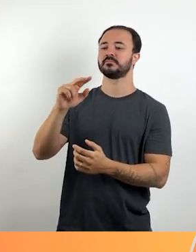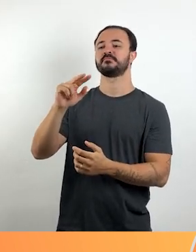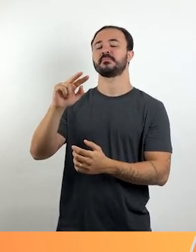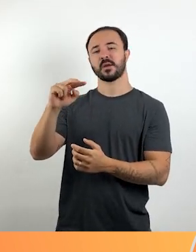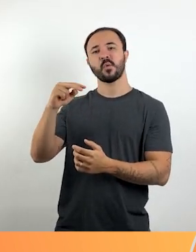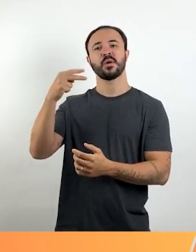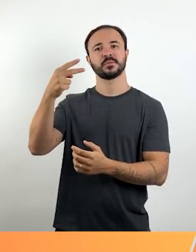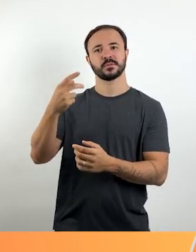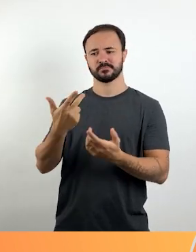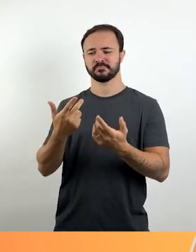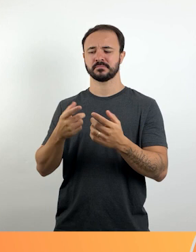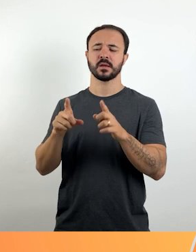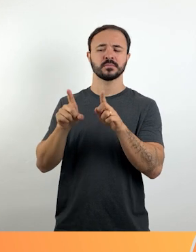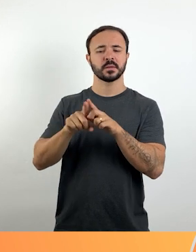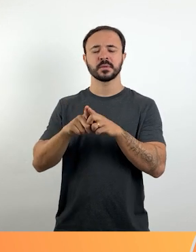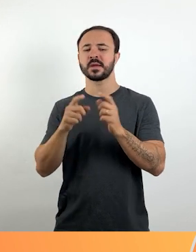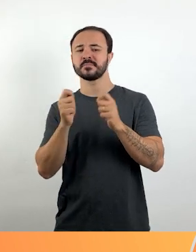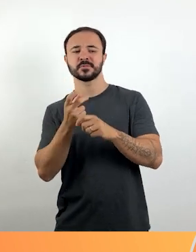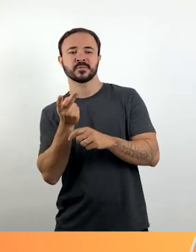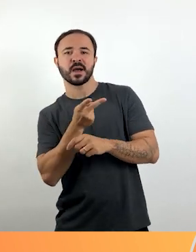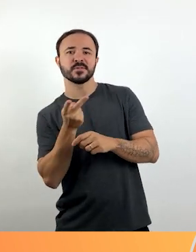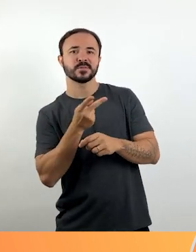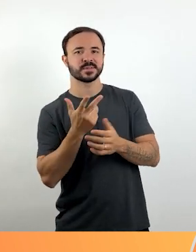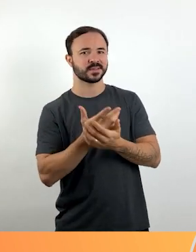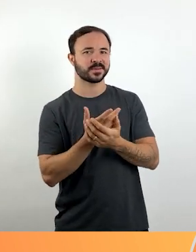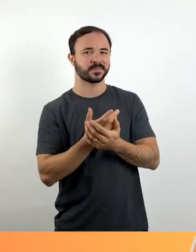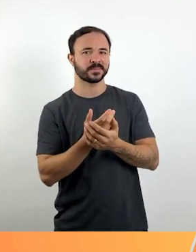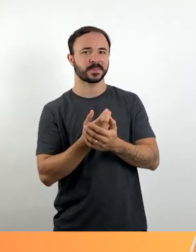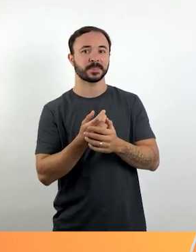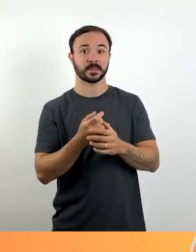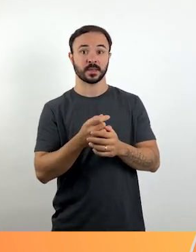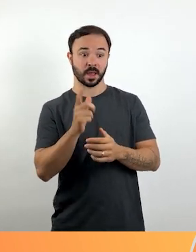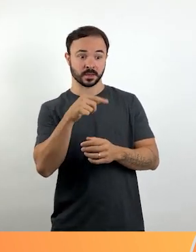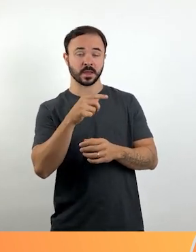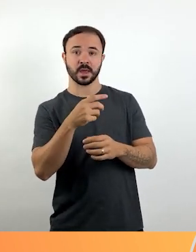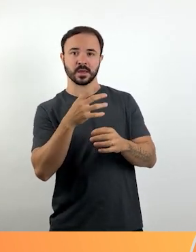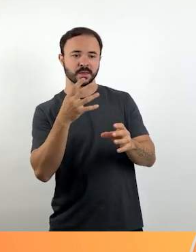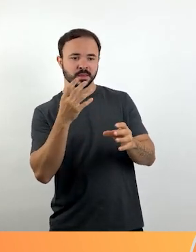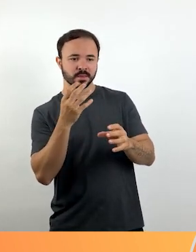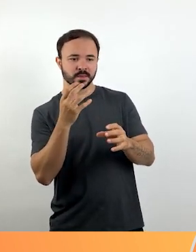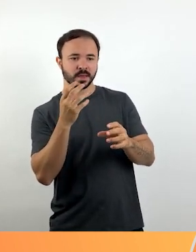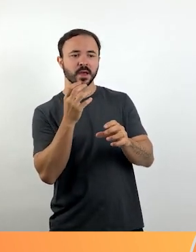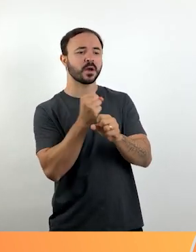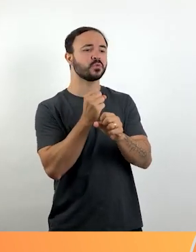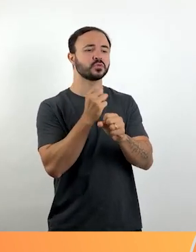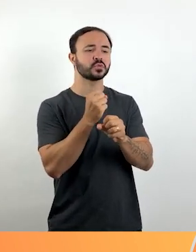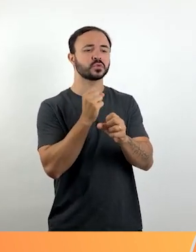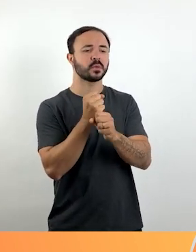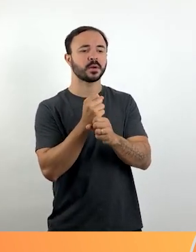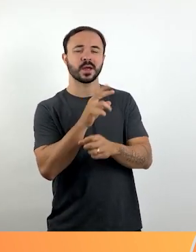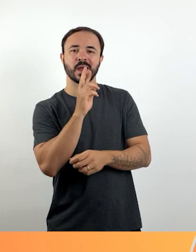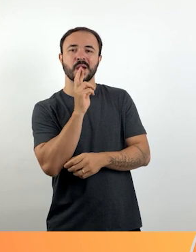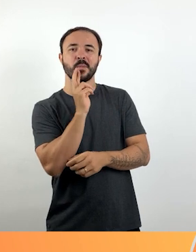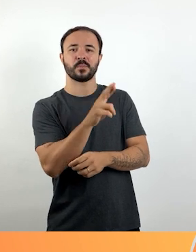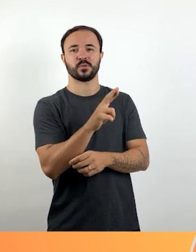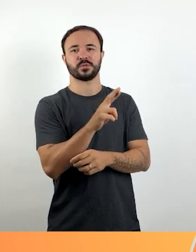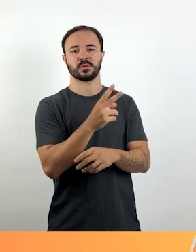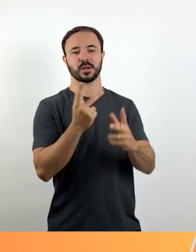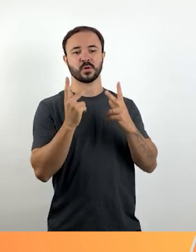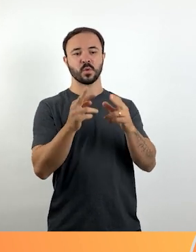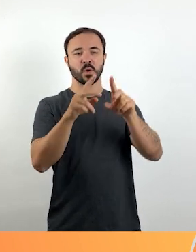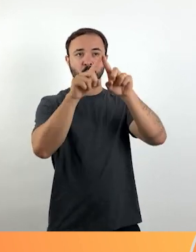2L ao quadrado tem que ser igual à área dele. E a gente tem no texto que a área dele é